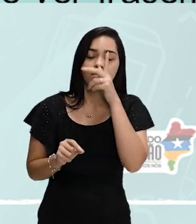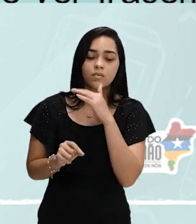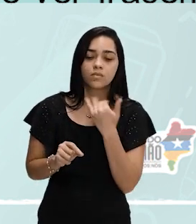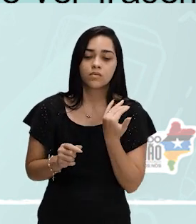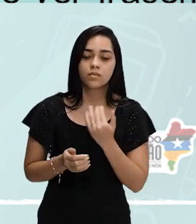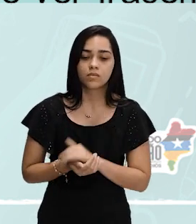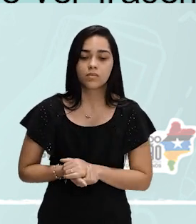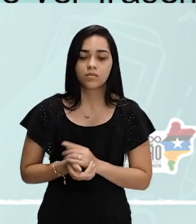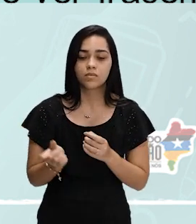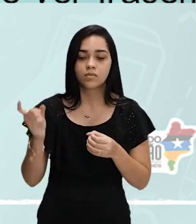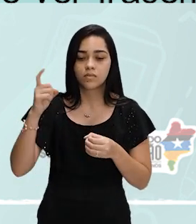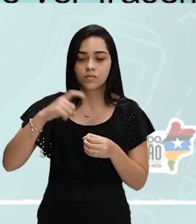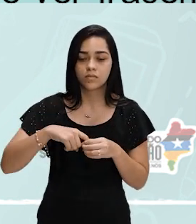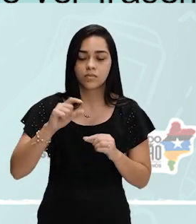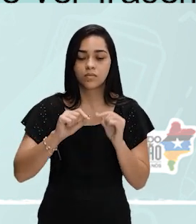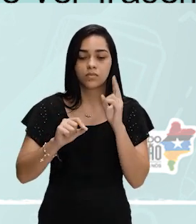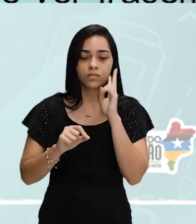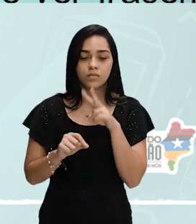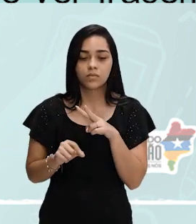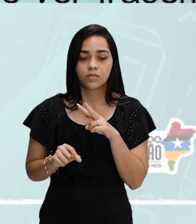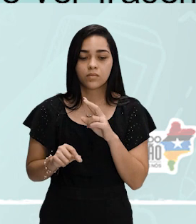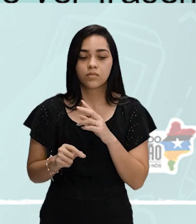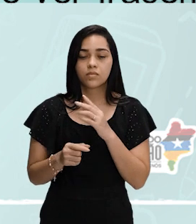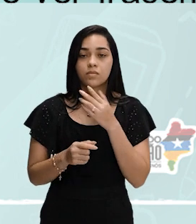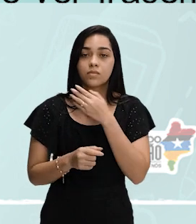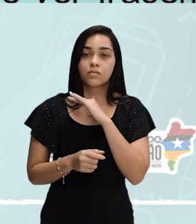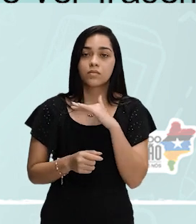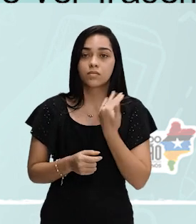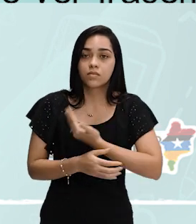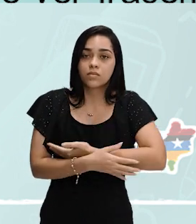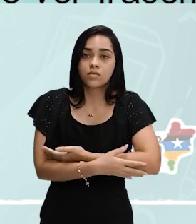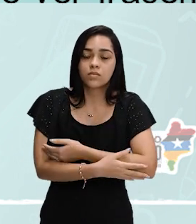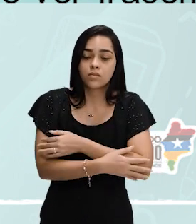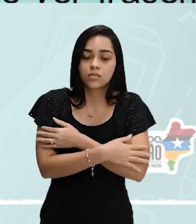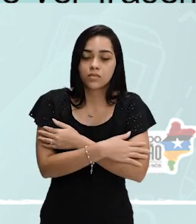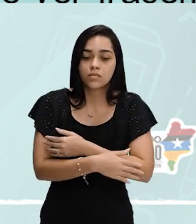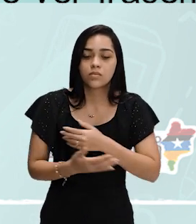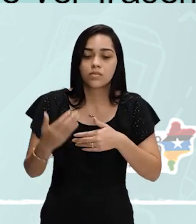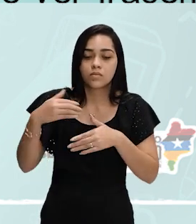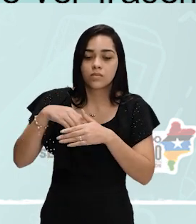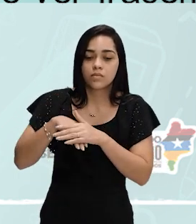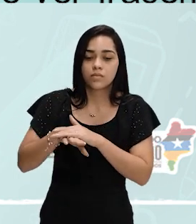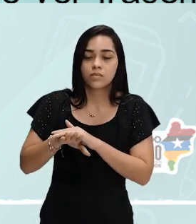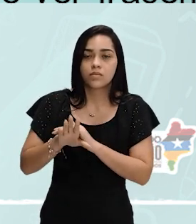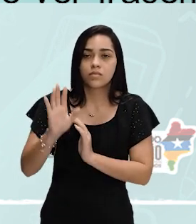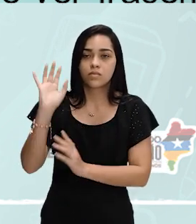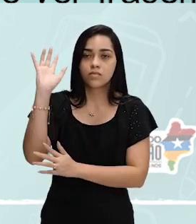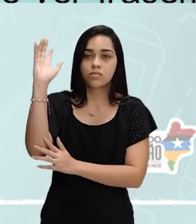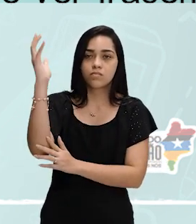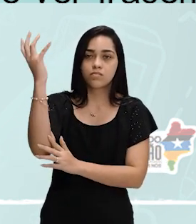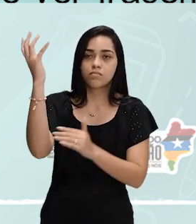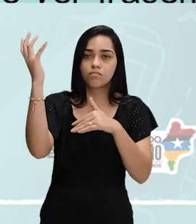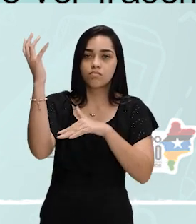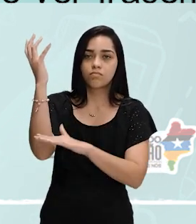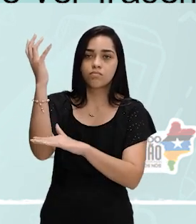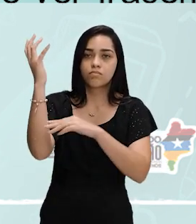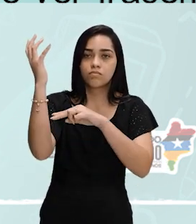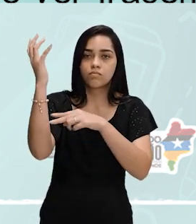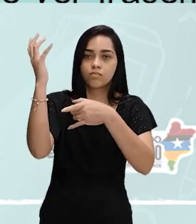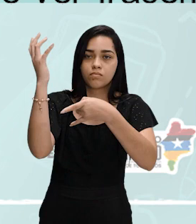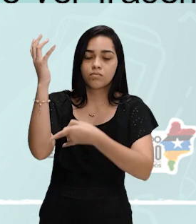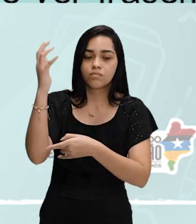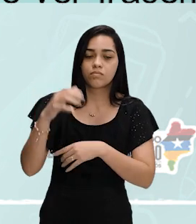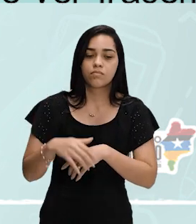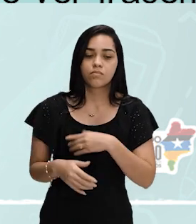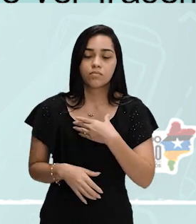parto. O guerreiro volta a tempo de ver Iracema morrer em seus braços, enterrando-a ao pé de um coqueiro. O